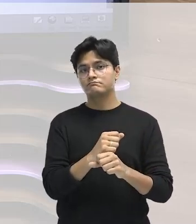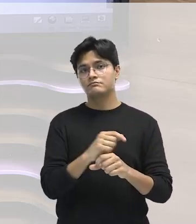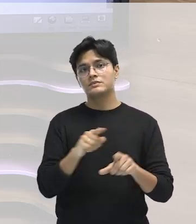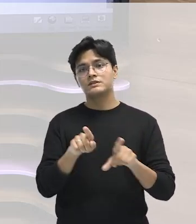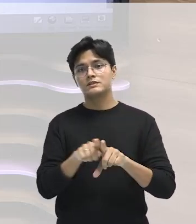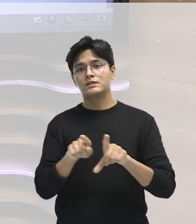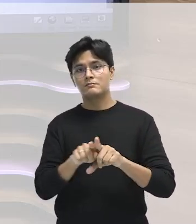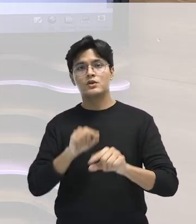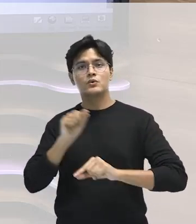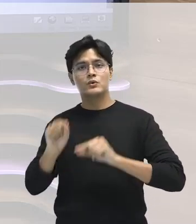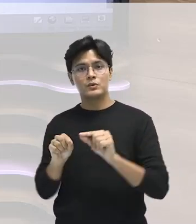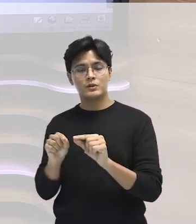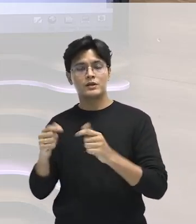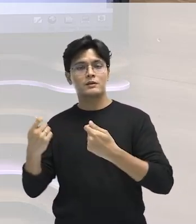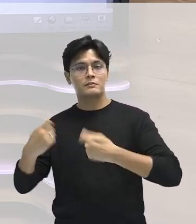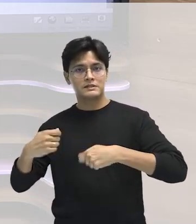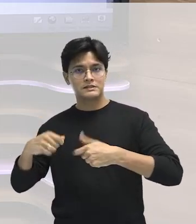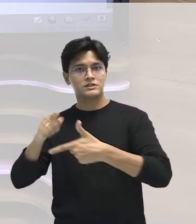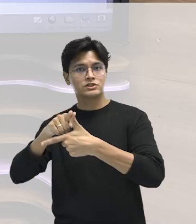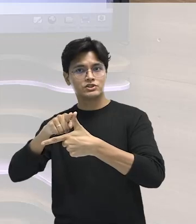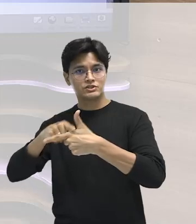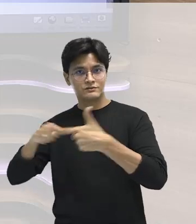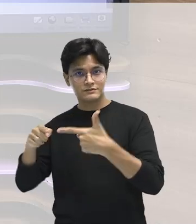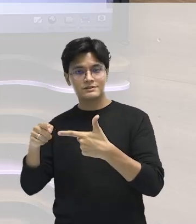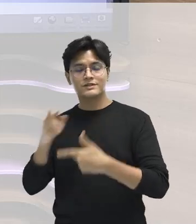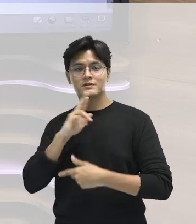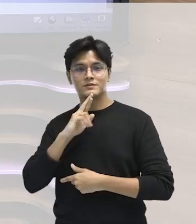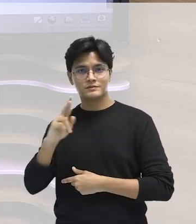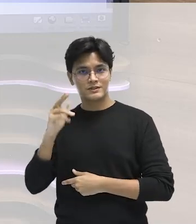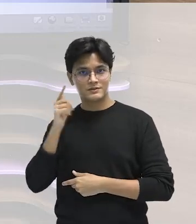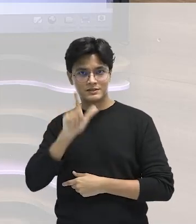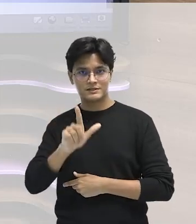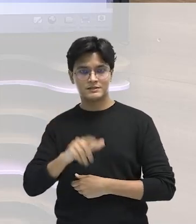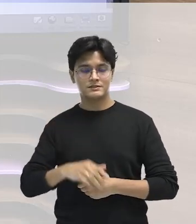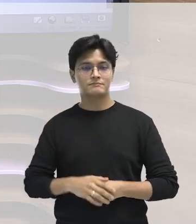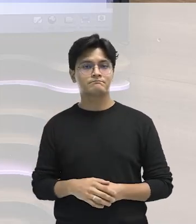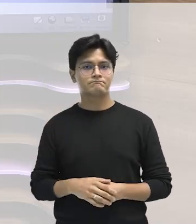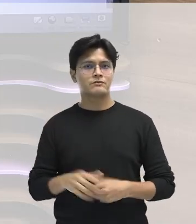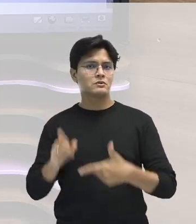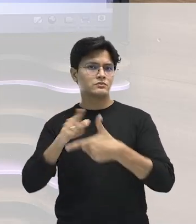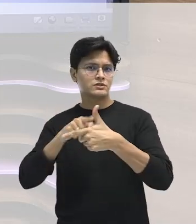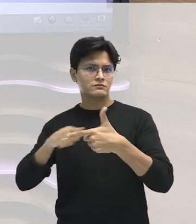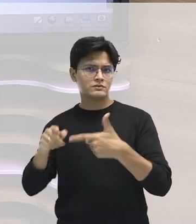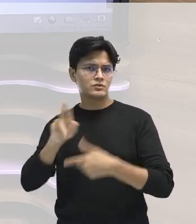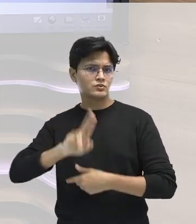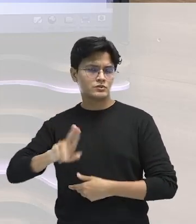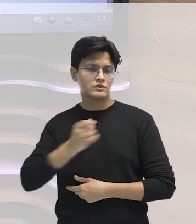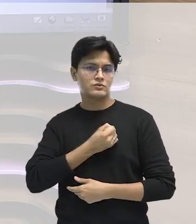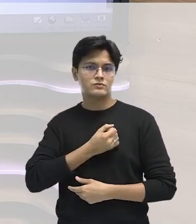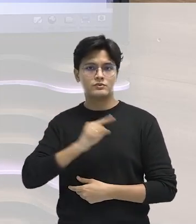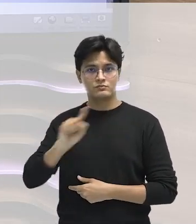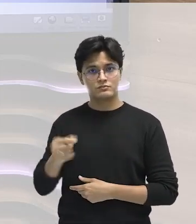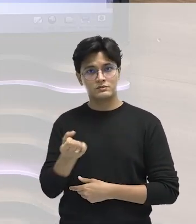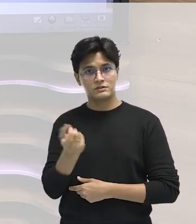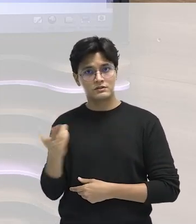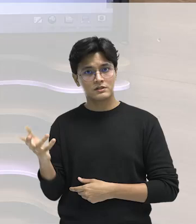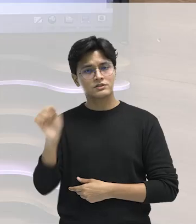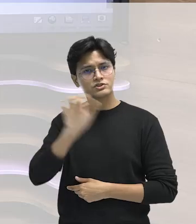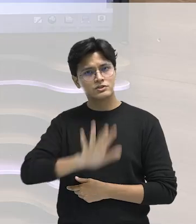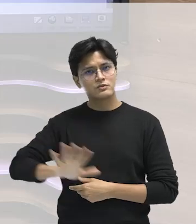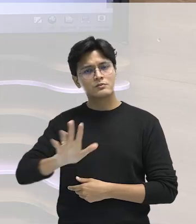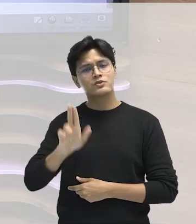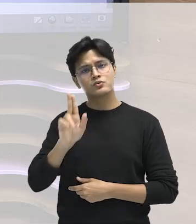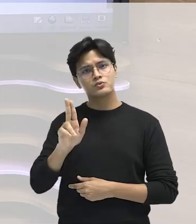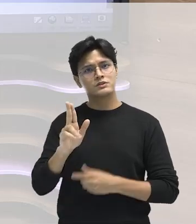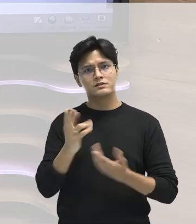gente vai precisar fazer a divisão para chegar num valor, tá? Essas divisões com números decimais, você geralmente usa somente duas